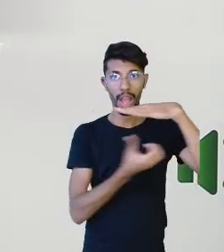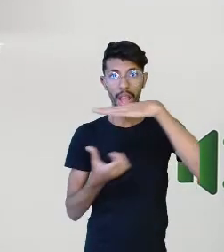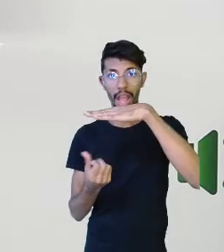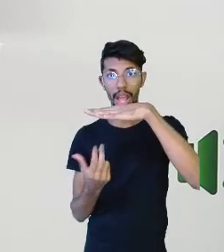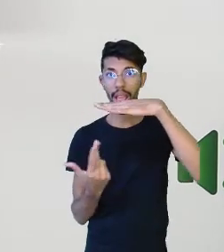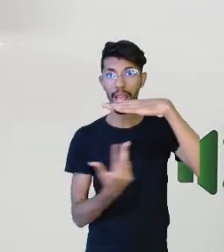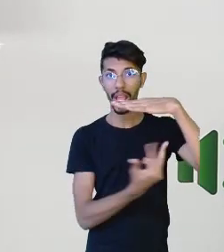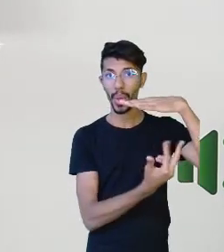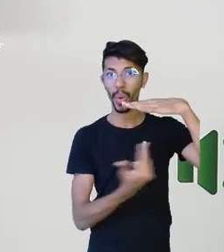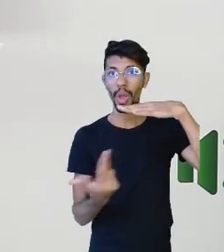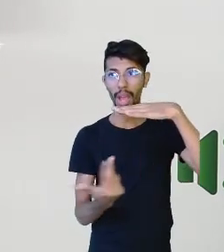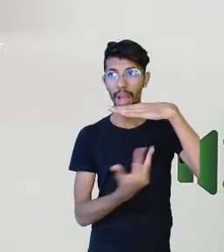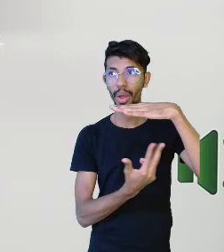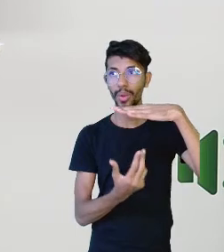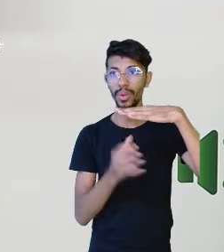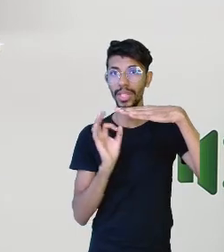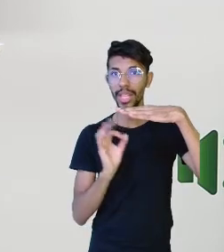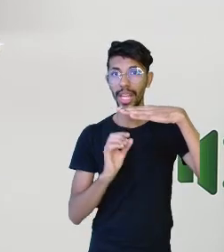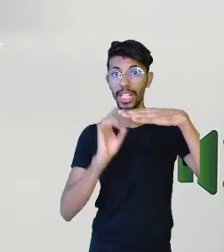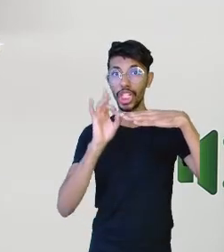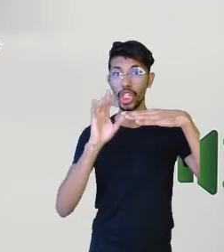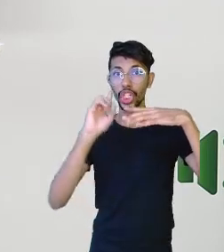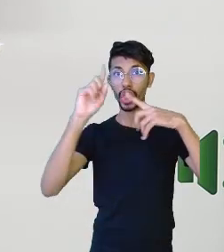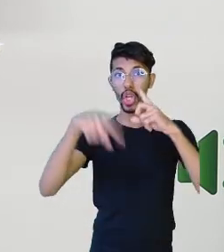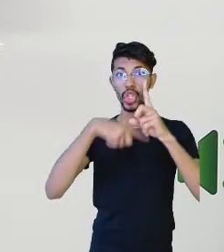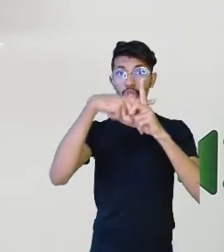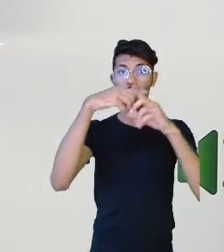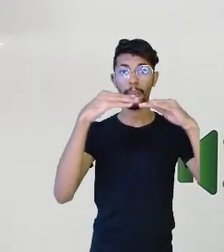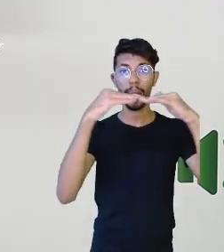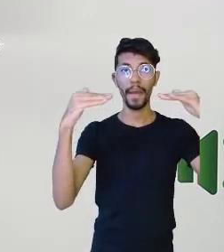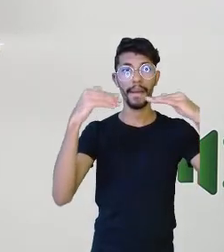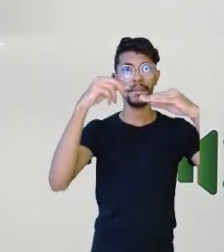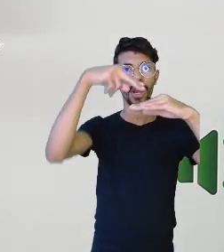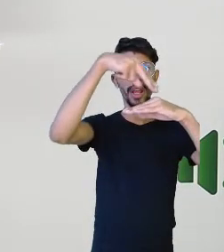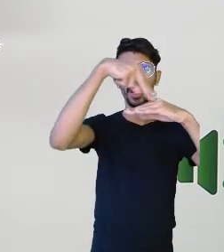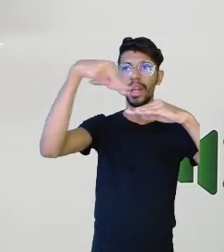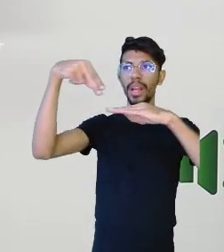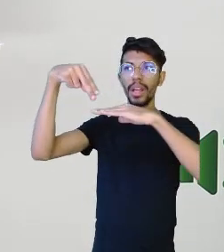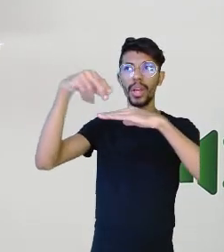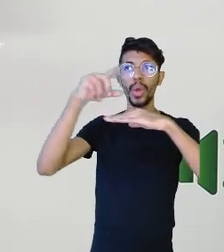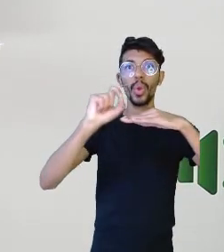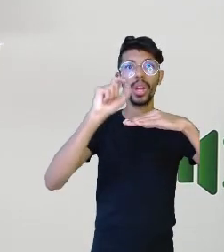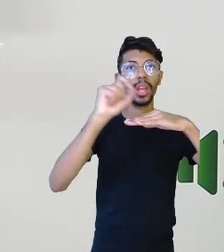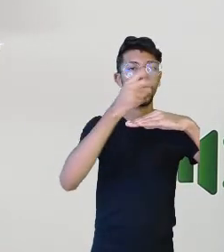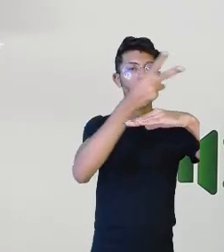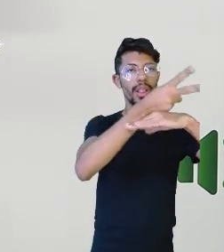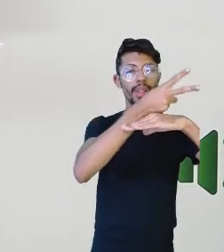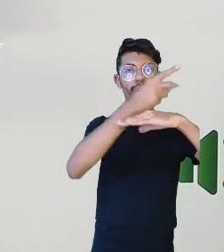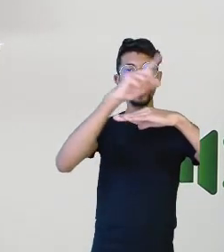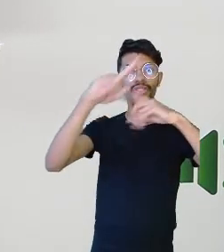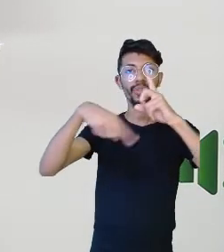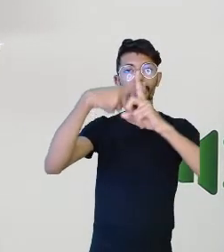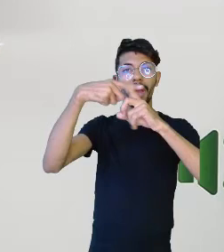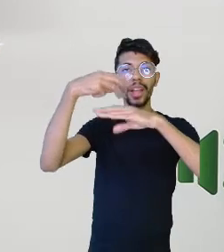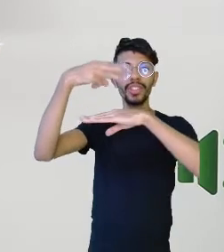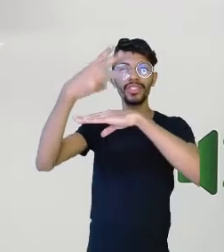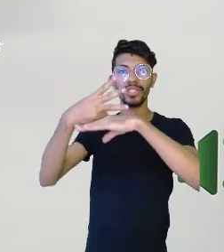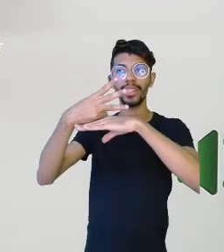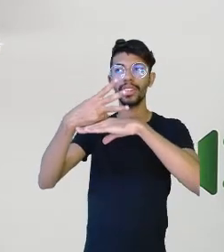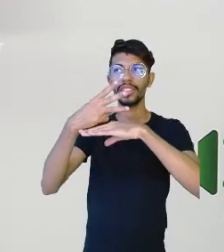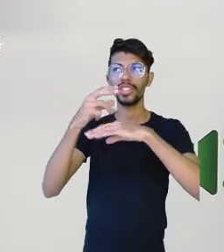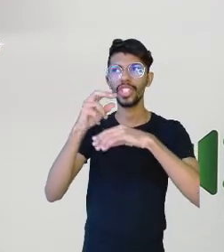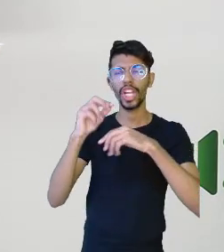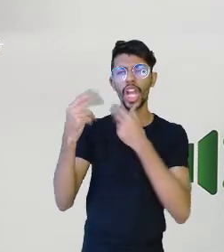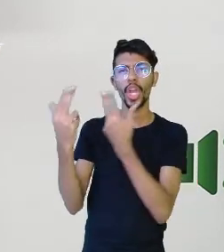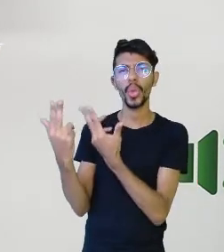vou repetir. E só vou somar os numeradores. 2 mais 3,